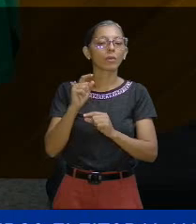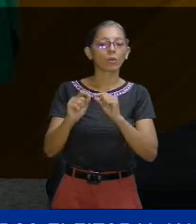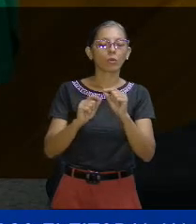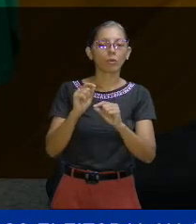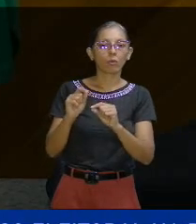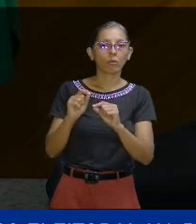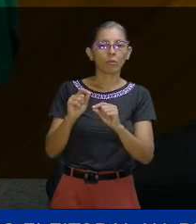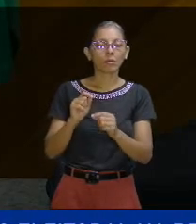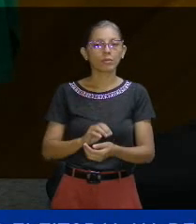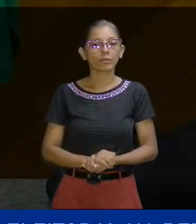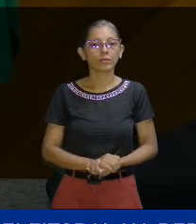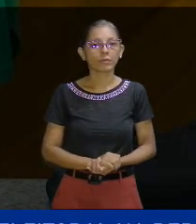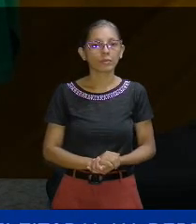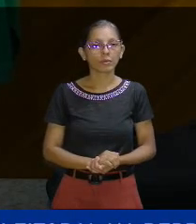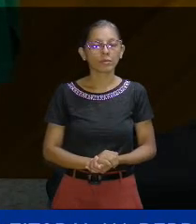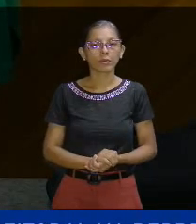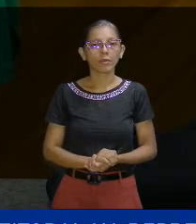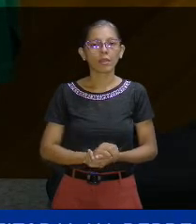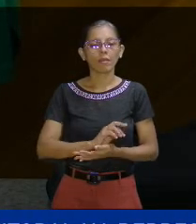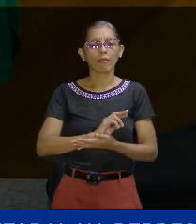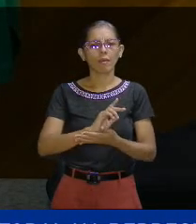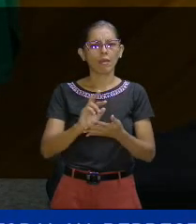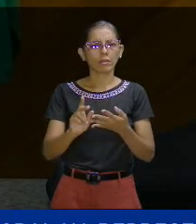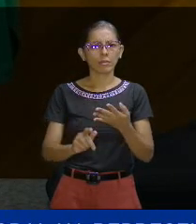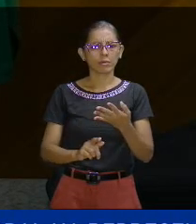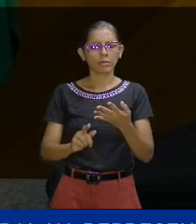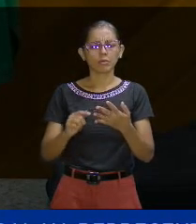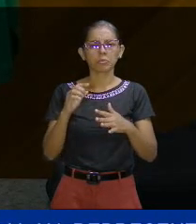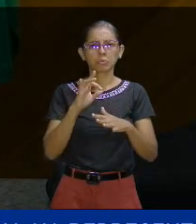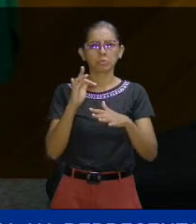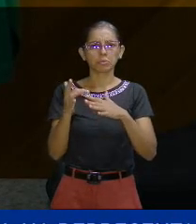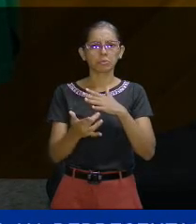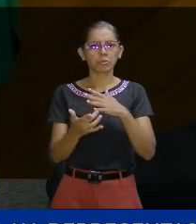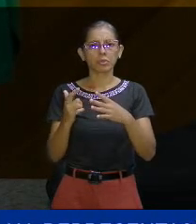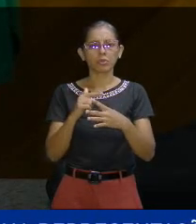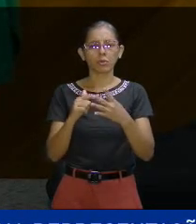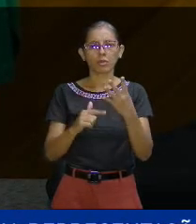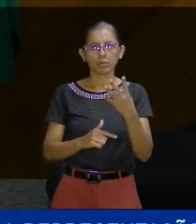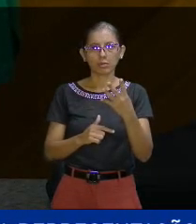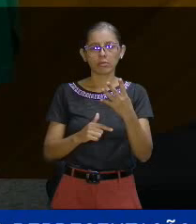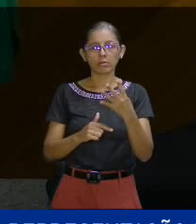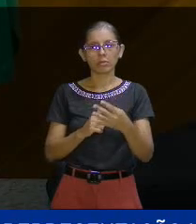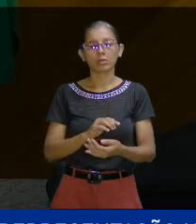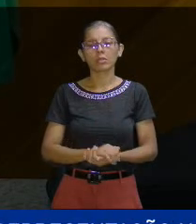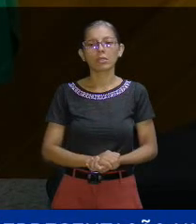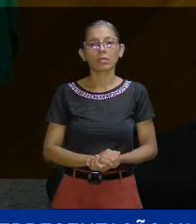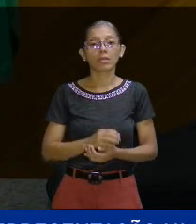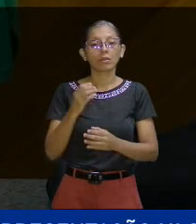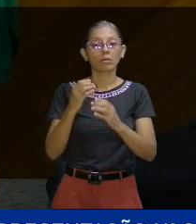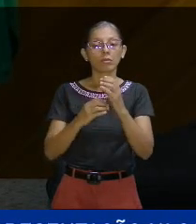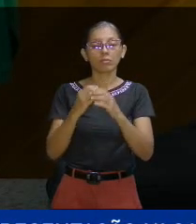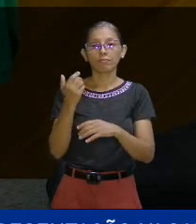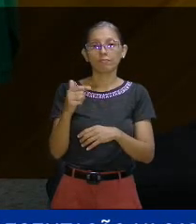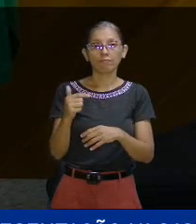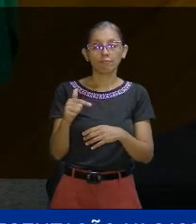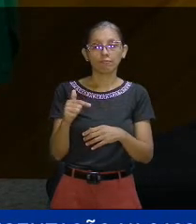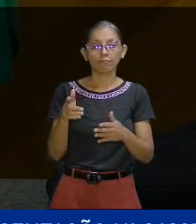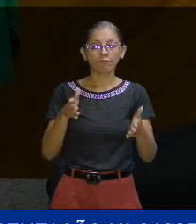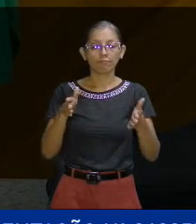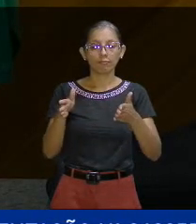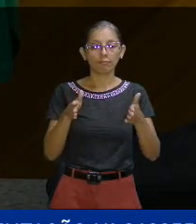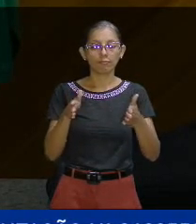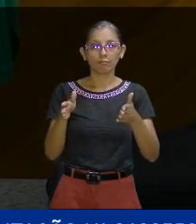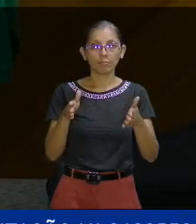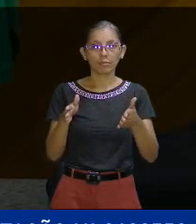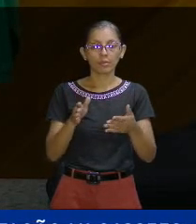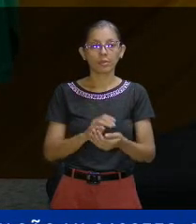pelo número de plataformas utilizadas quanto pela utilização dos perfis sem comunicação prévia ao longo de quase